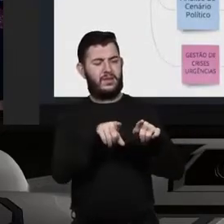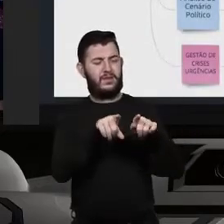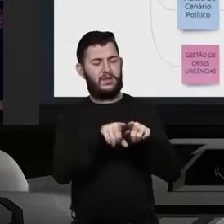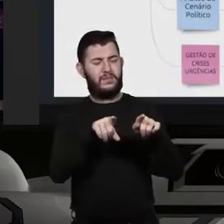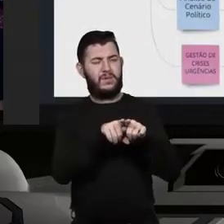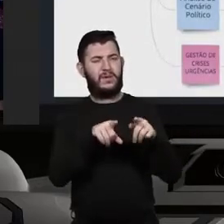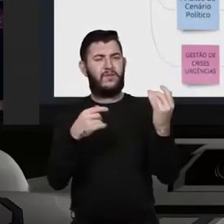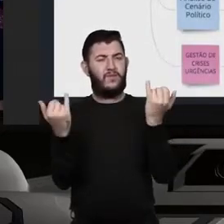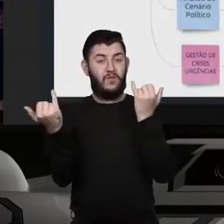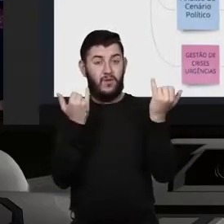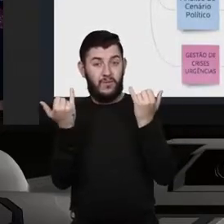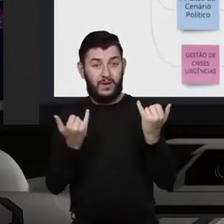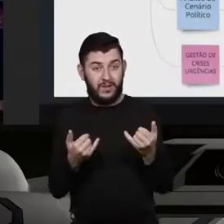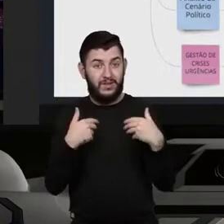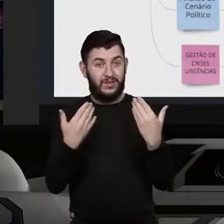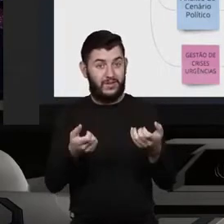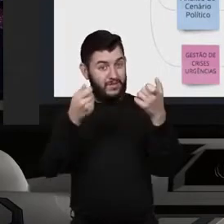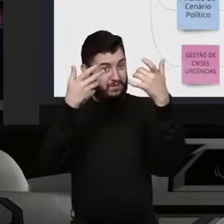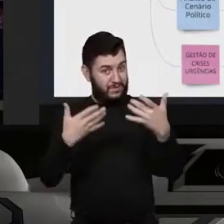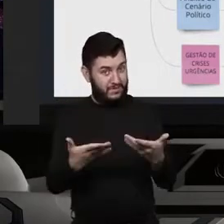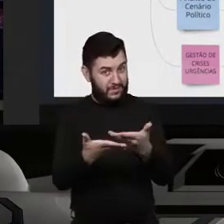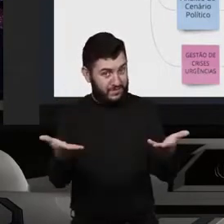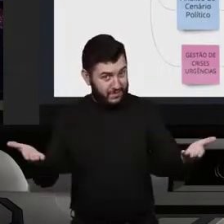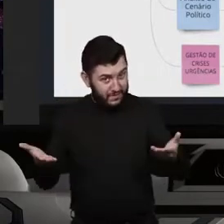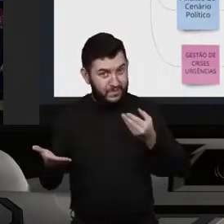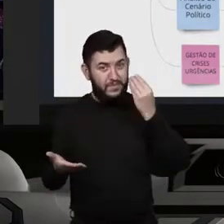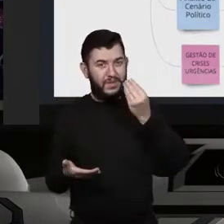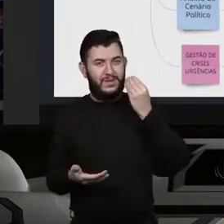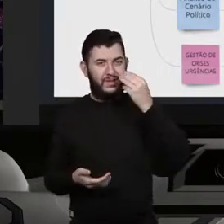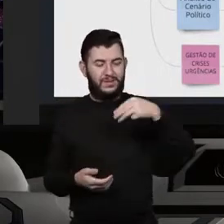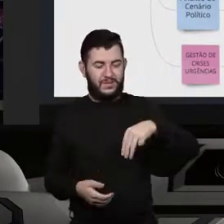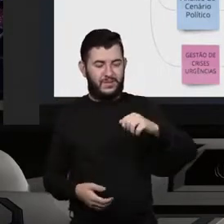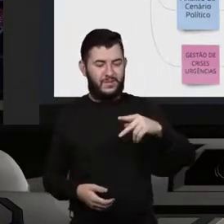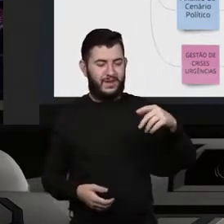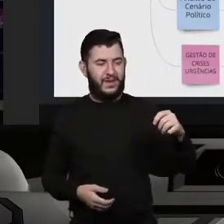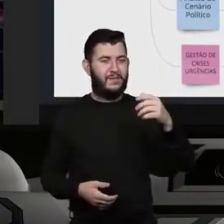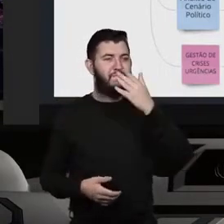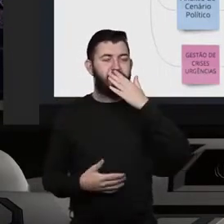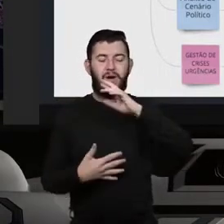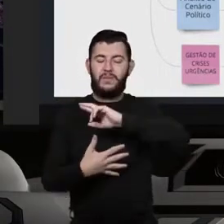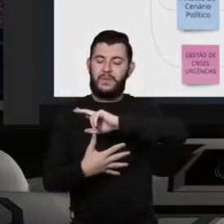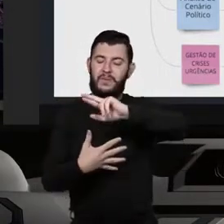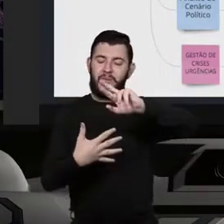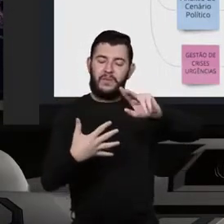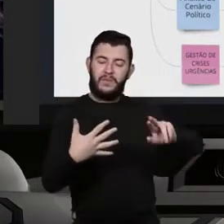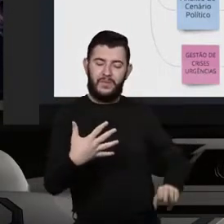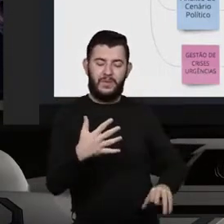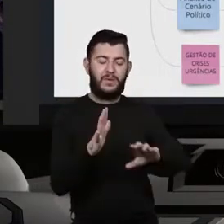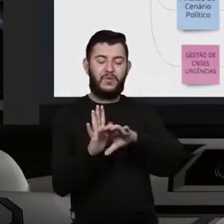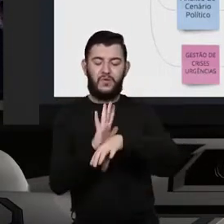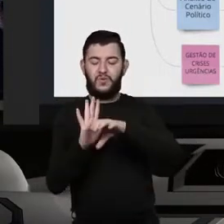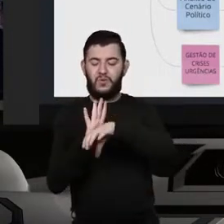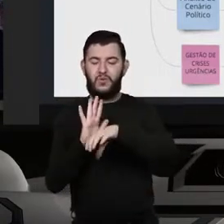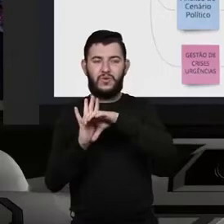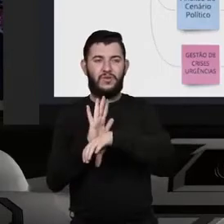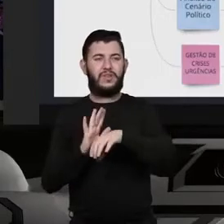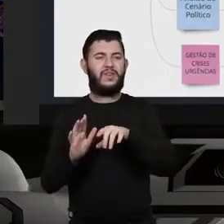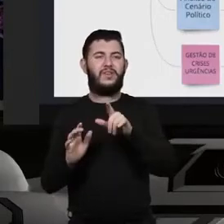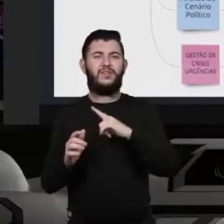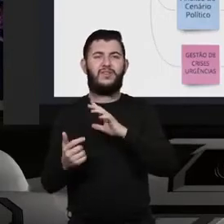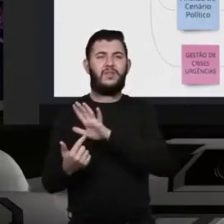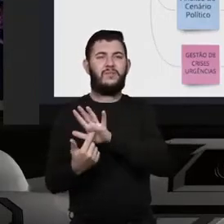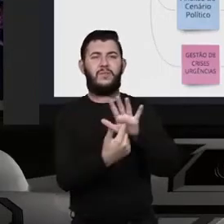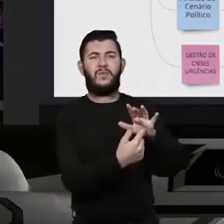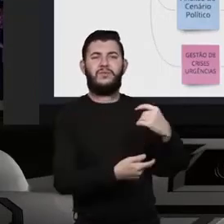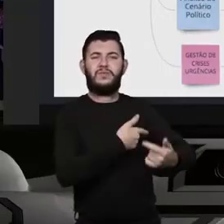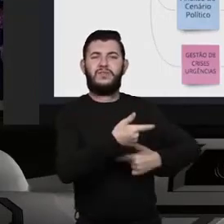só a título de compartilhar um pouco dessa experiência, foram vários mapas. Um conceito que sempre perpassa esse